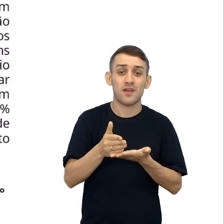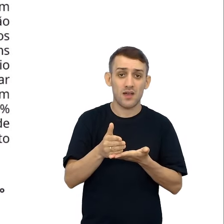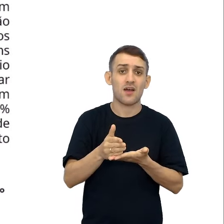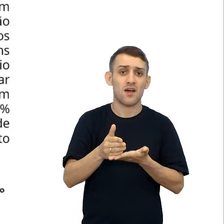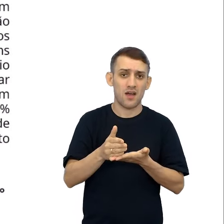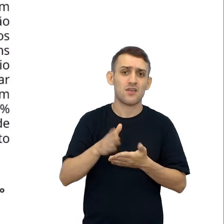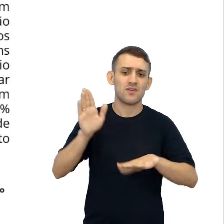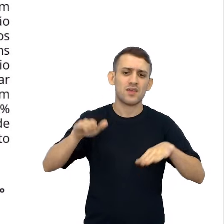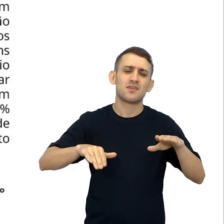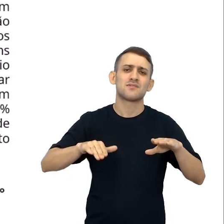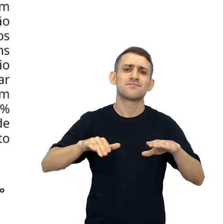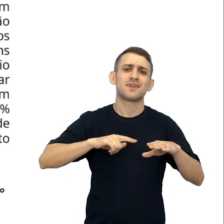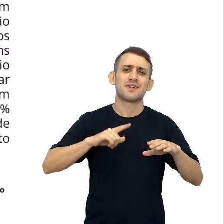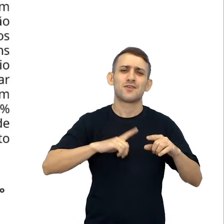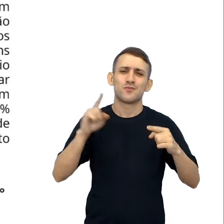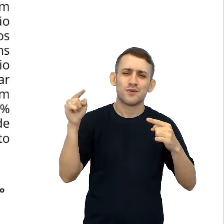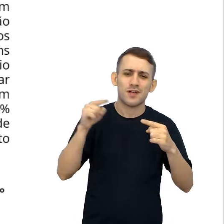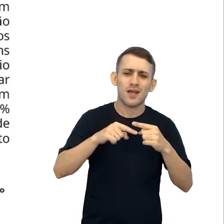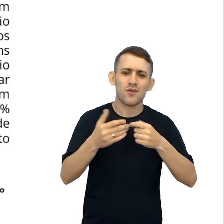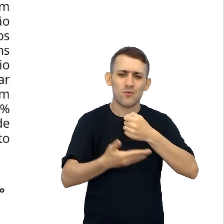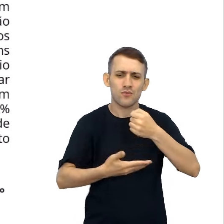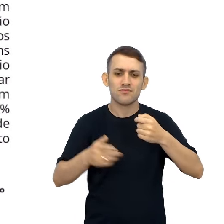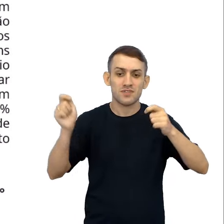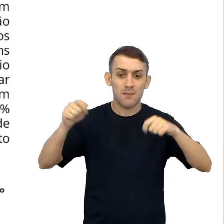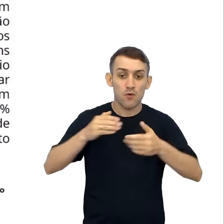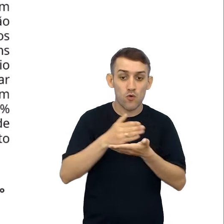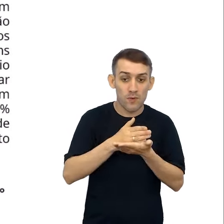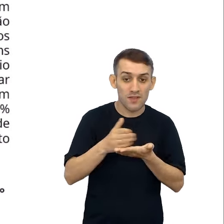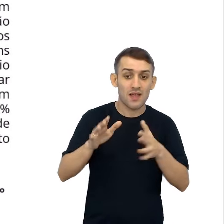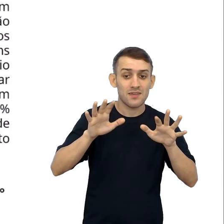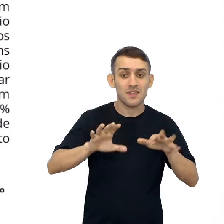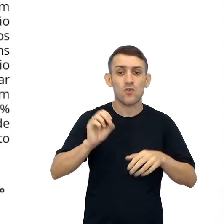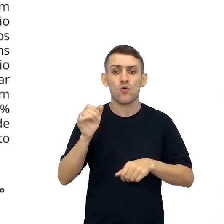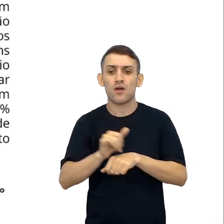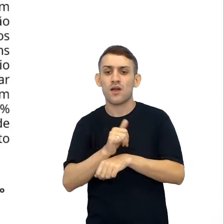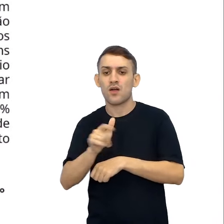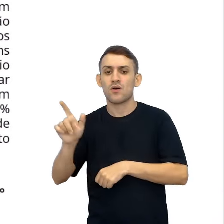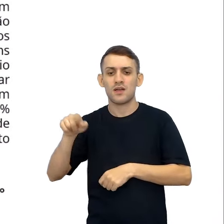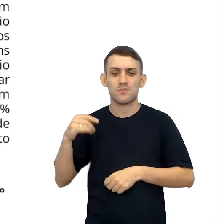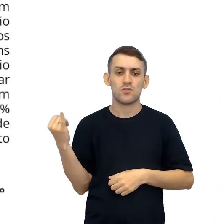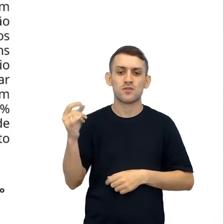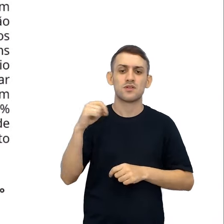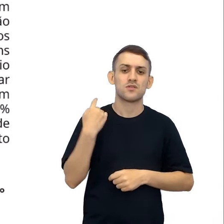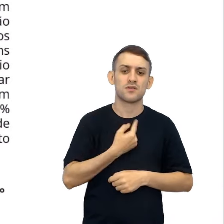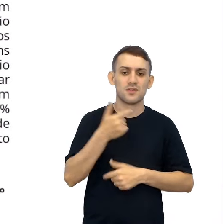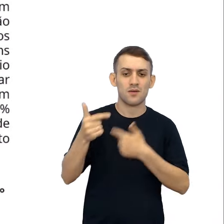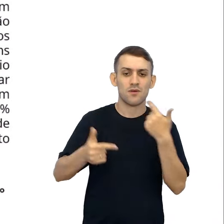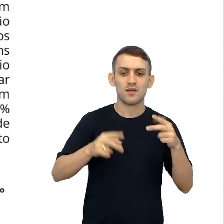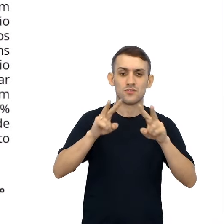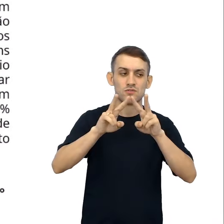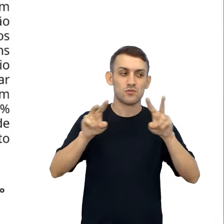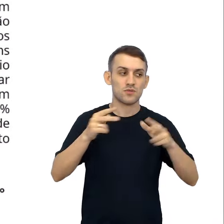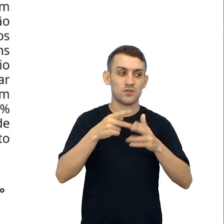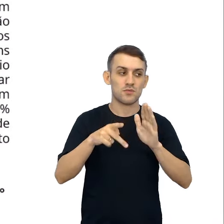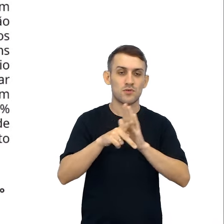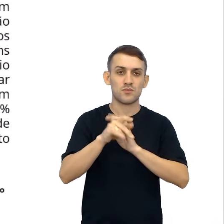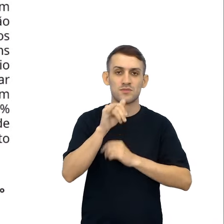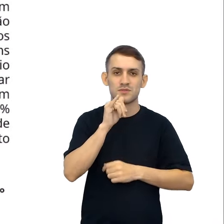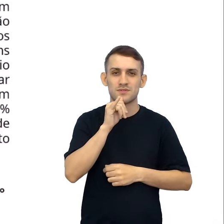com base nas informações, podemos iniciar assim, de outras maneiras. O importante aqui também é trabalhar a questão dos elementos de